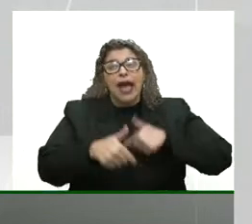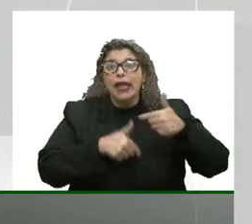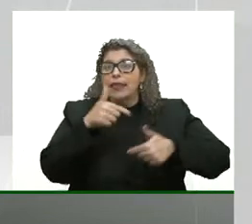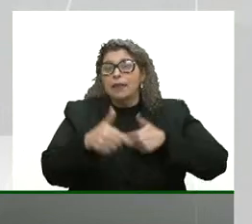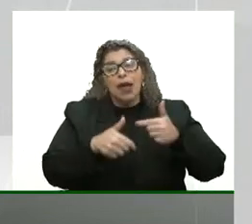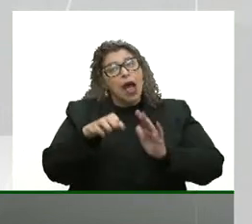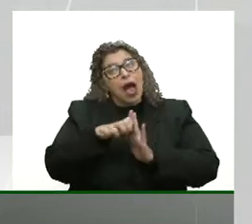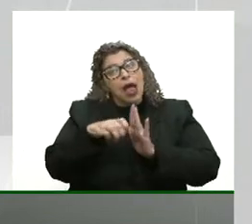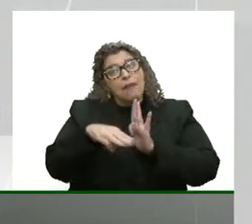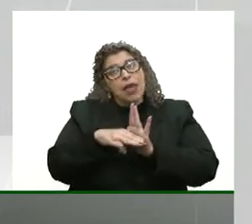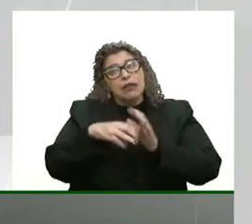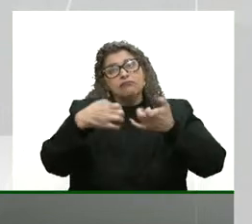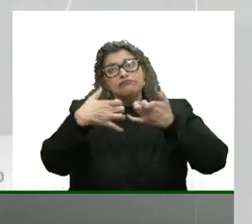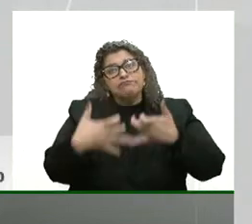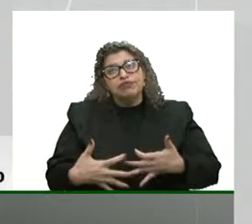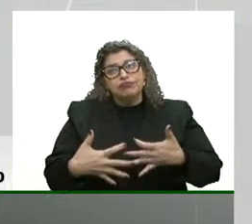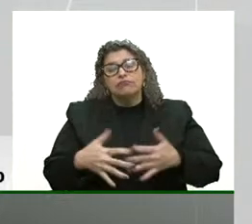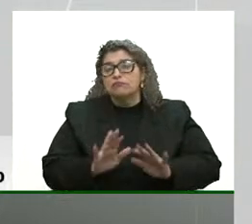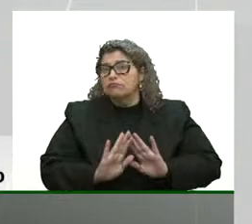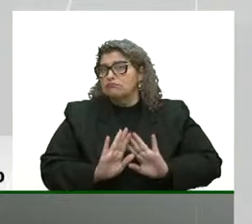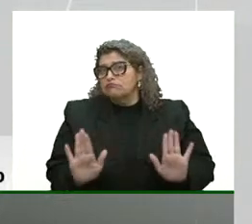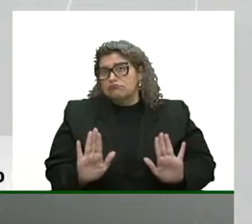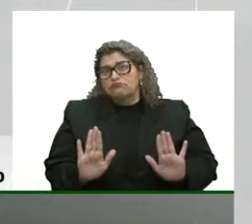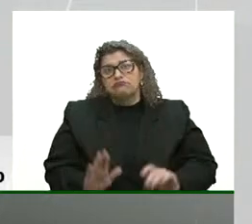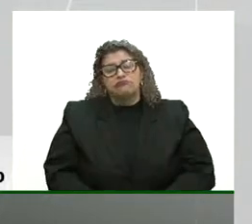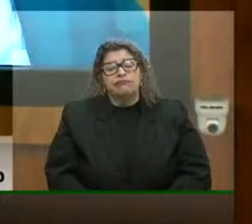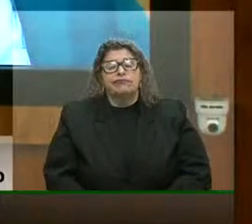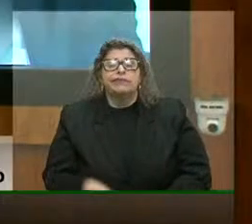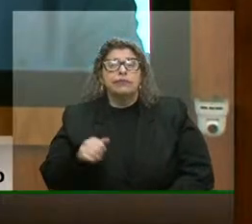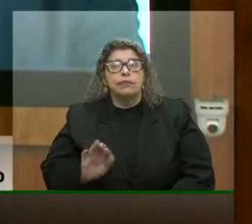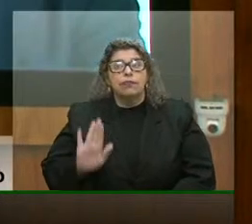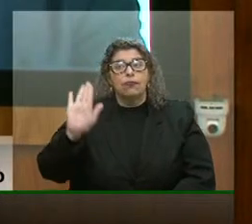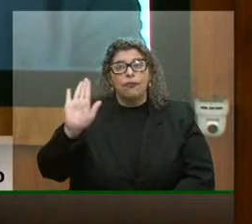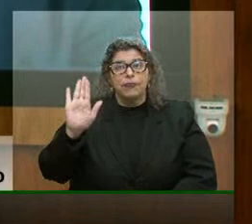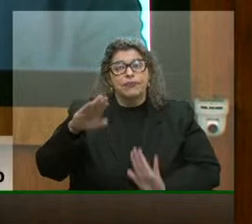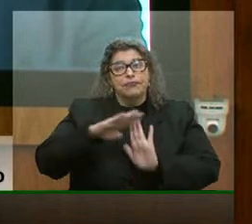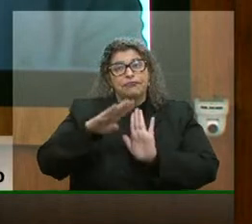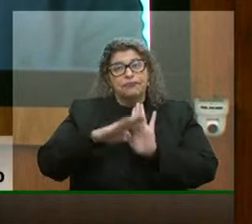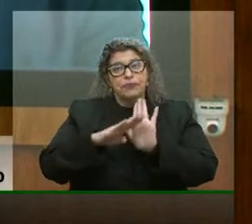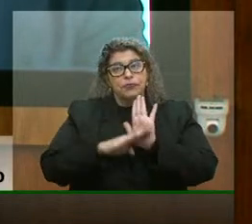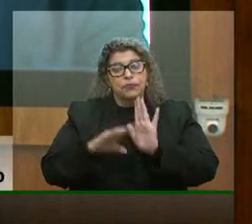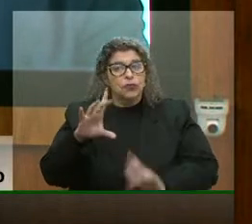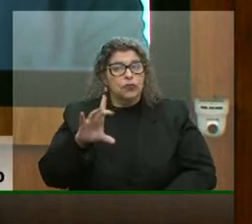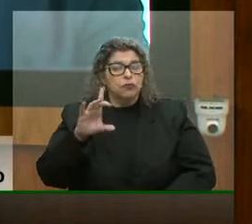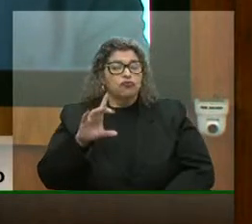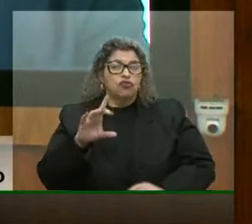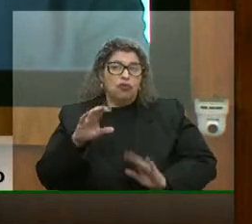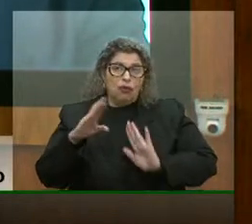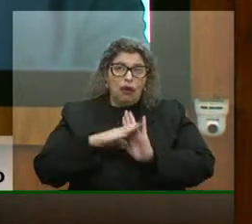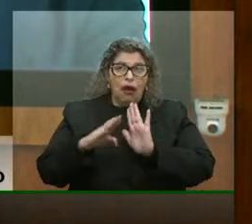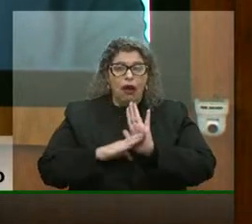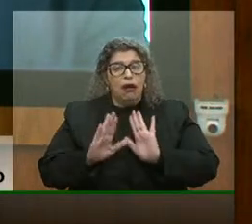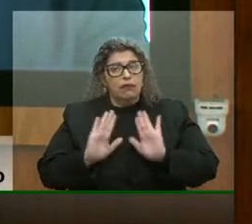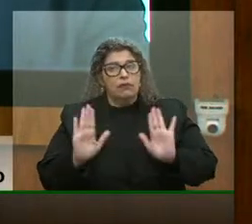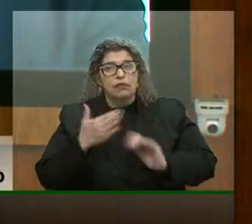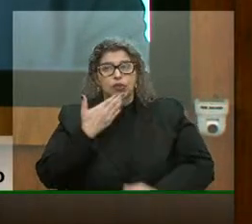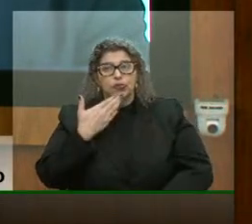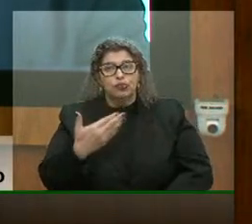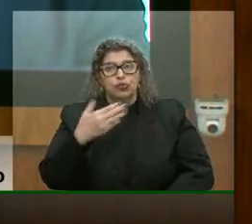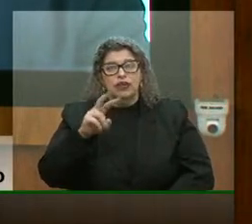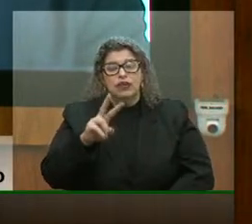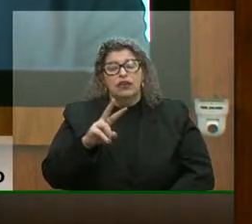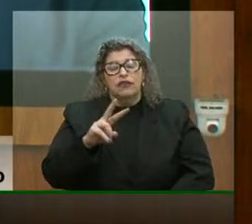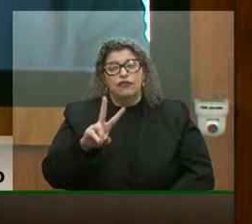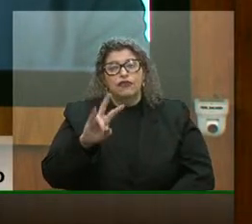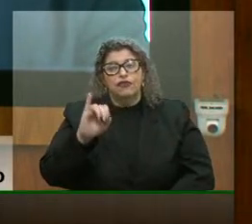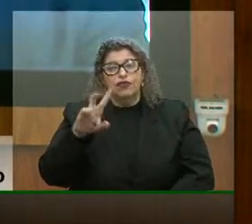Obrigado. Presidente. Só peço um papo, colegas. Questão de ordem, presidente. Questão de ordem, deputado Vilmar